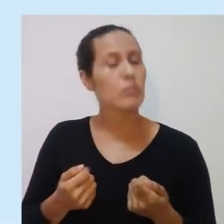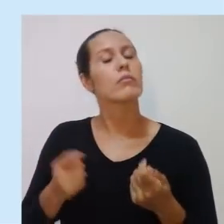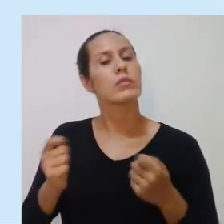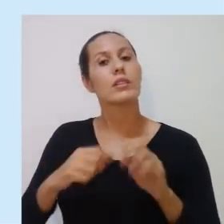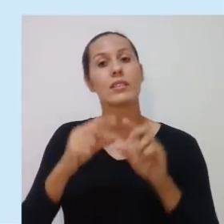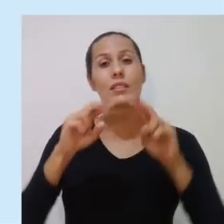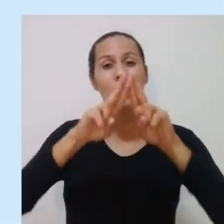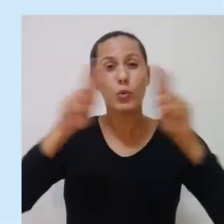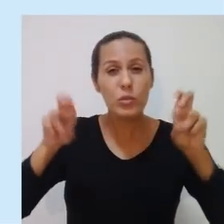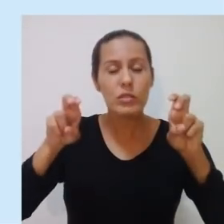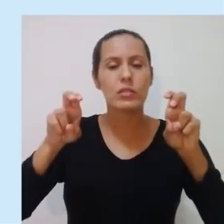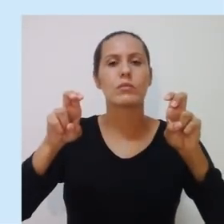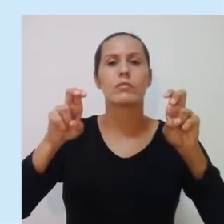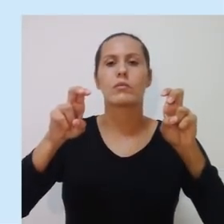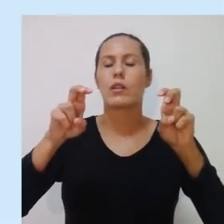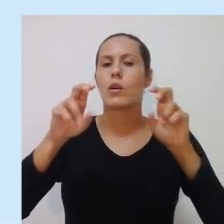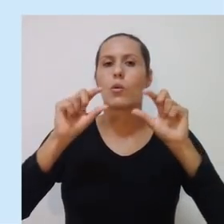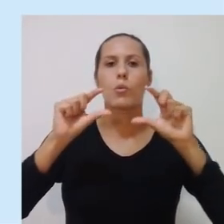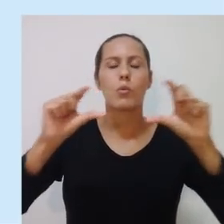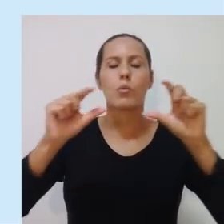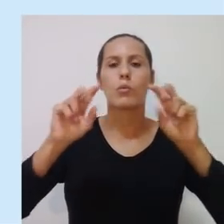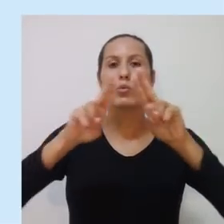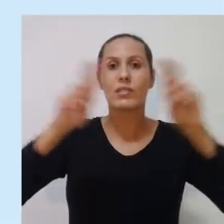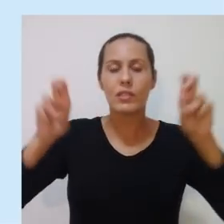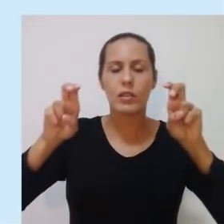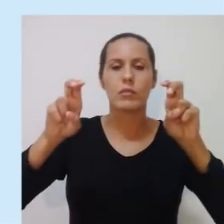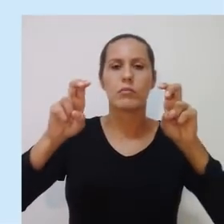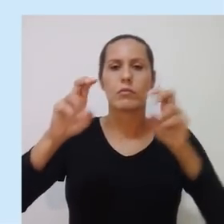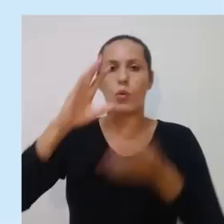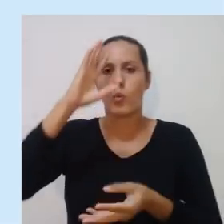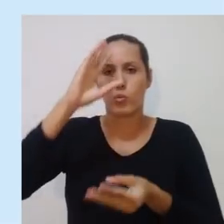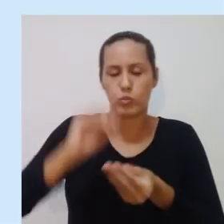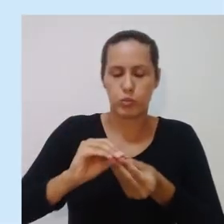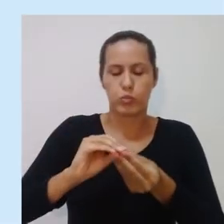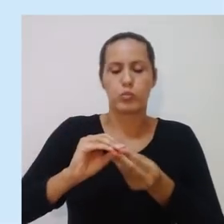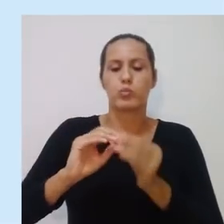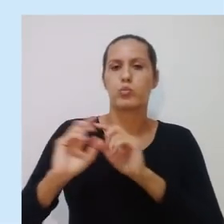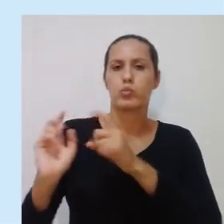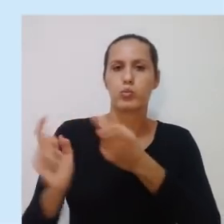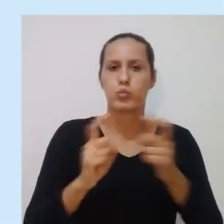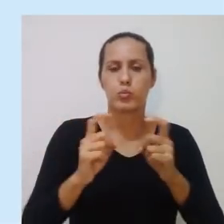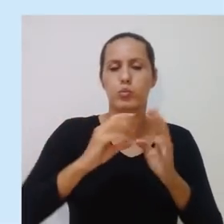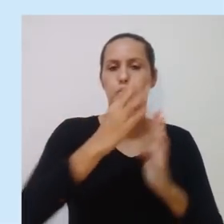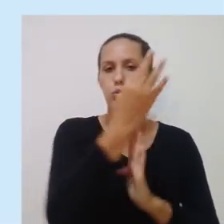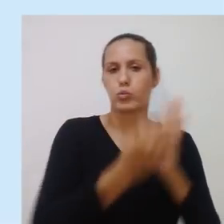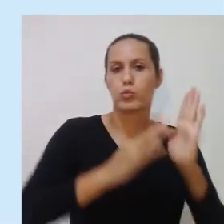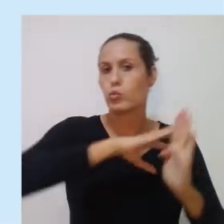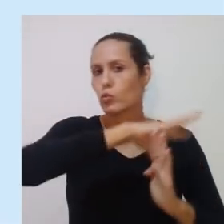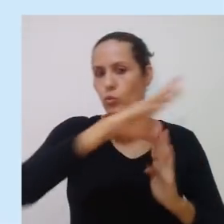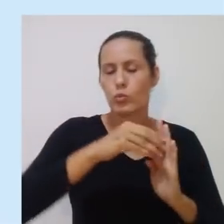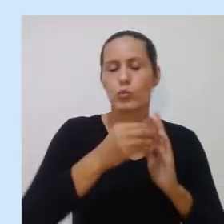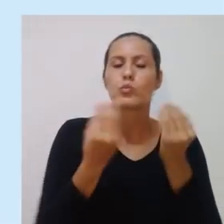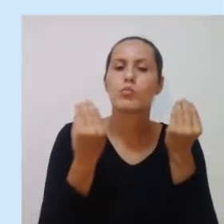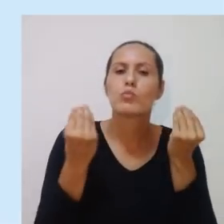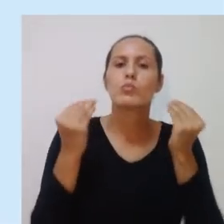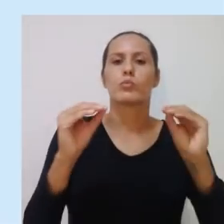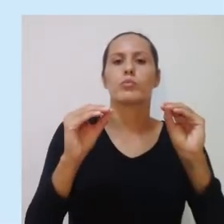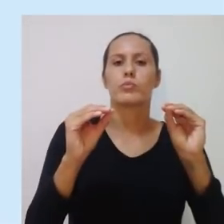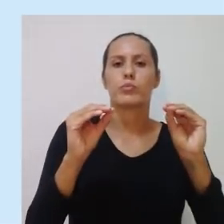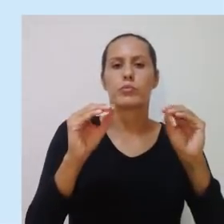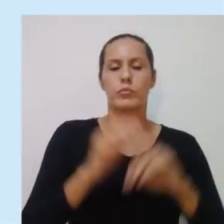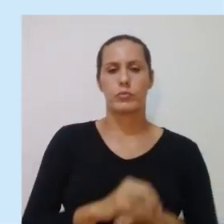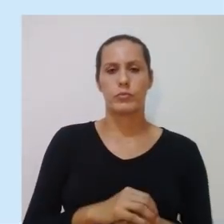o título é uma grande indicação do tema, do assunto, do sentido global do que vai ser